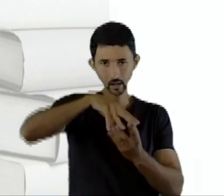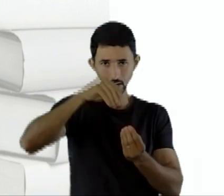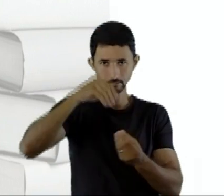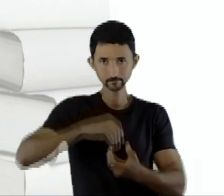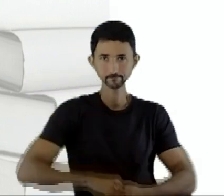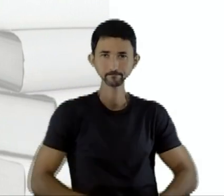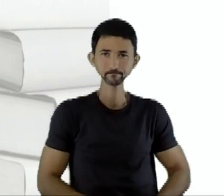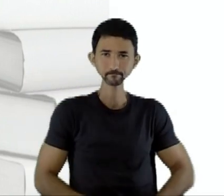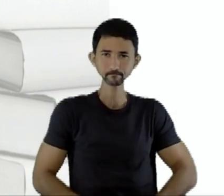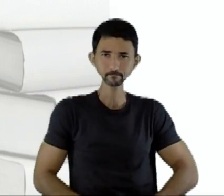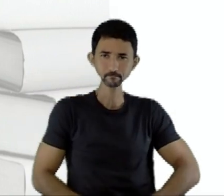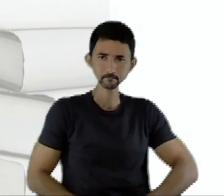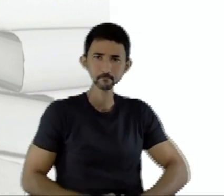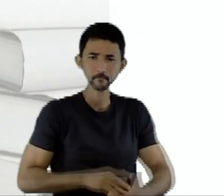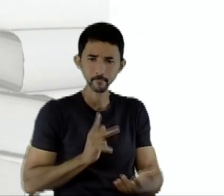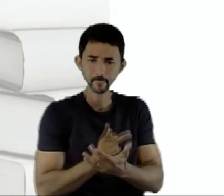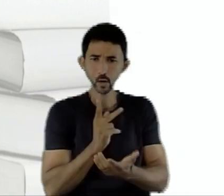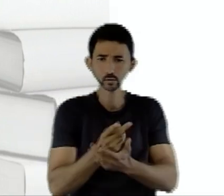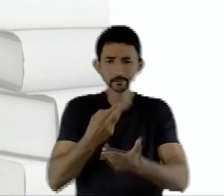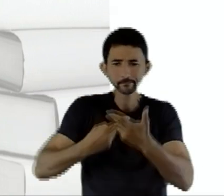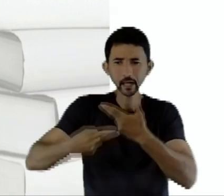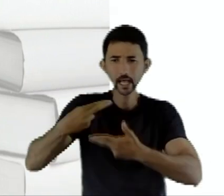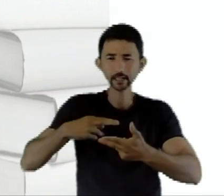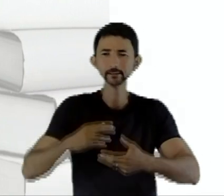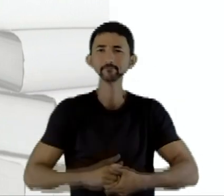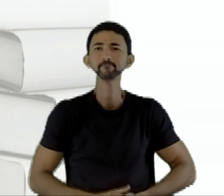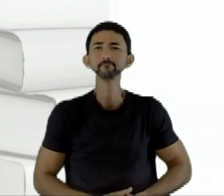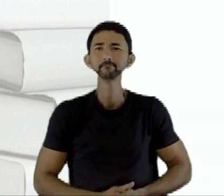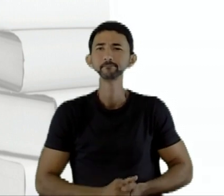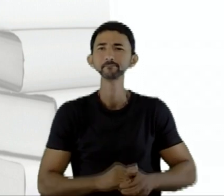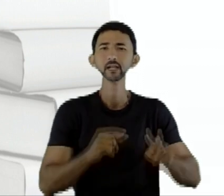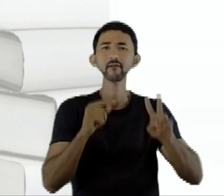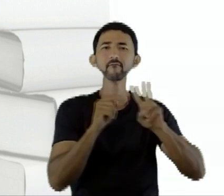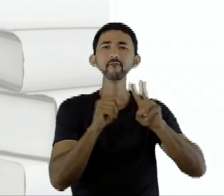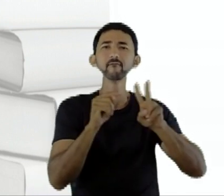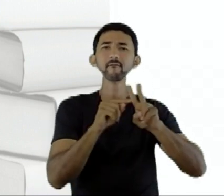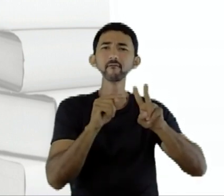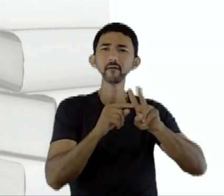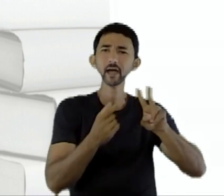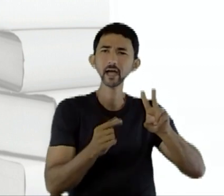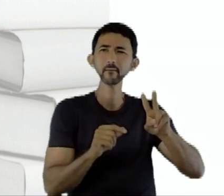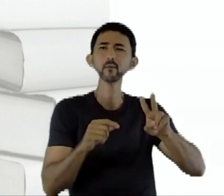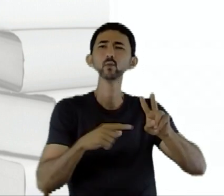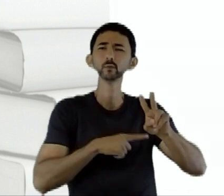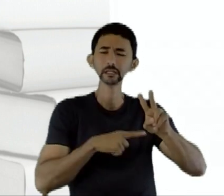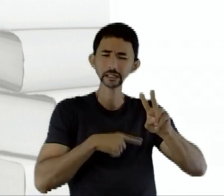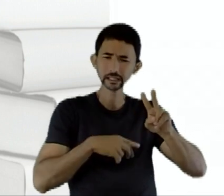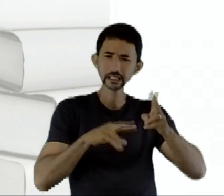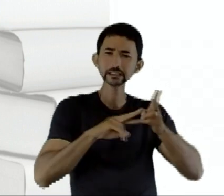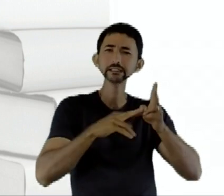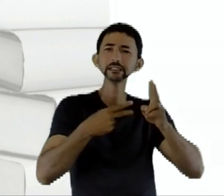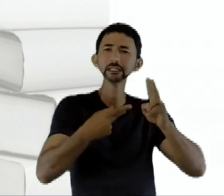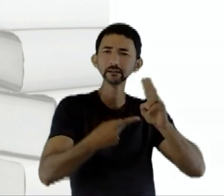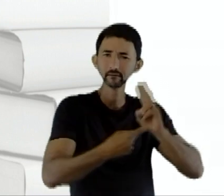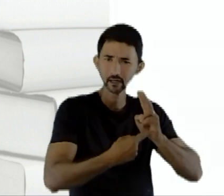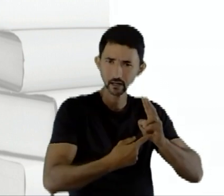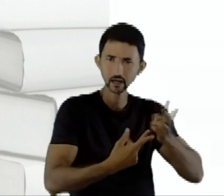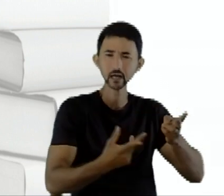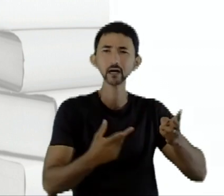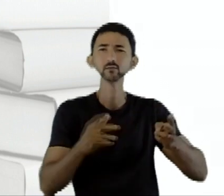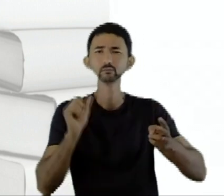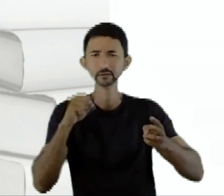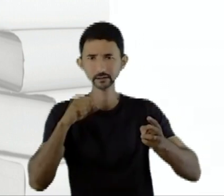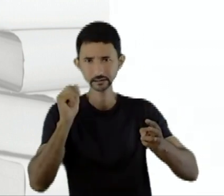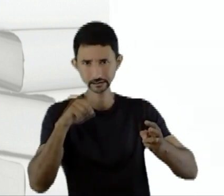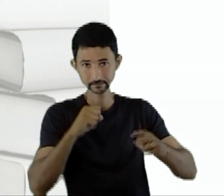no resto, ó, que nós ainda temos relações. Que os verbos, eles têm significados e